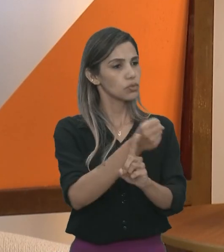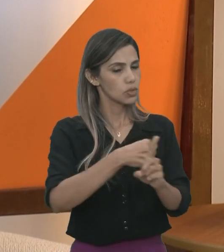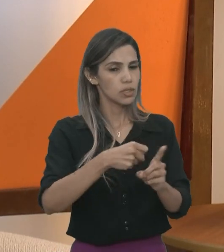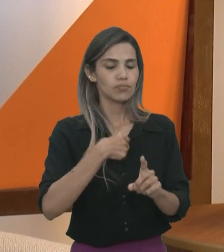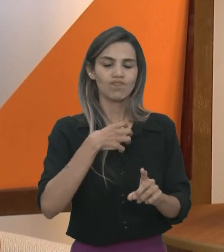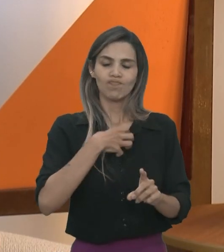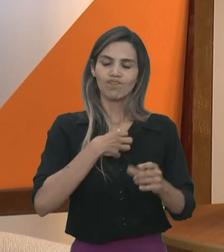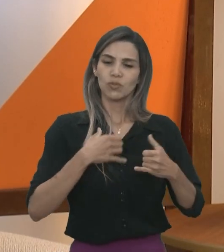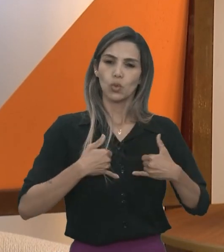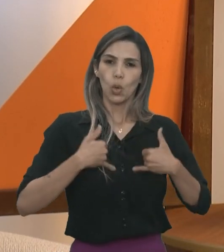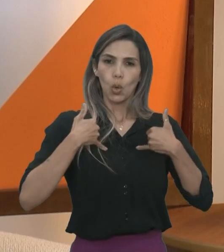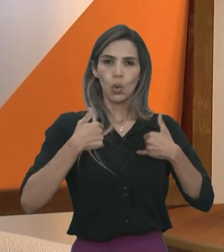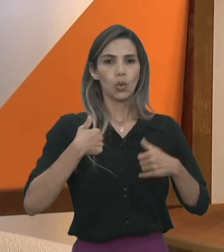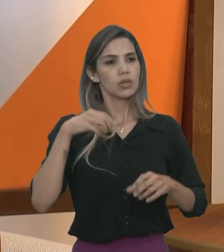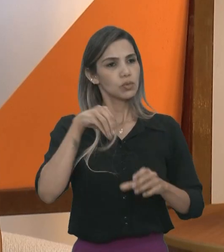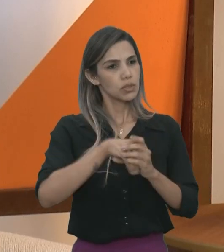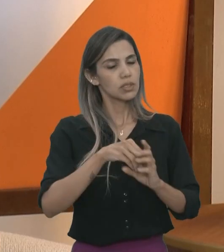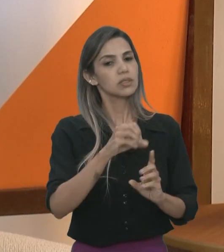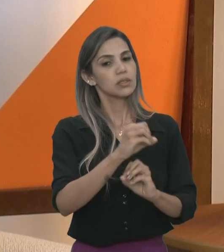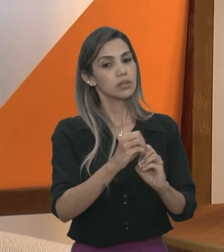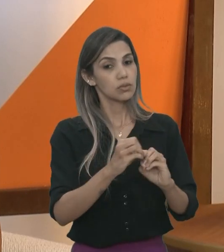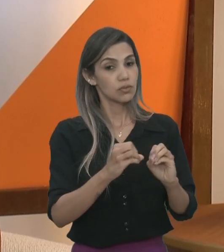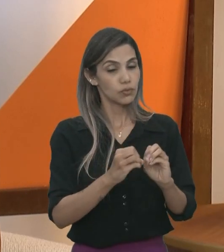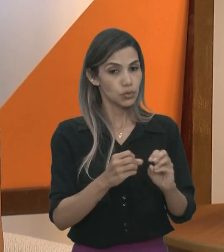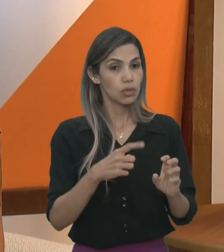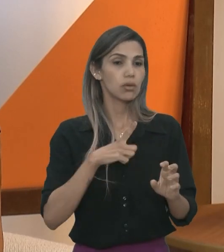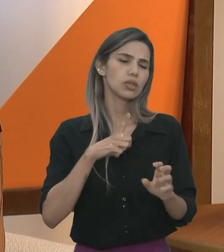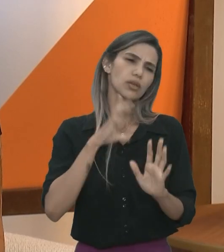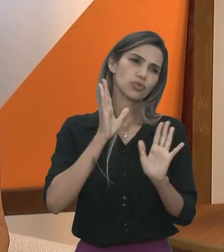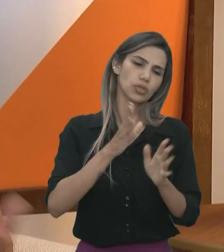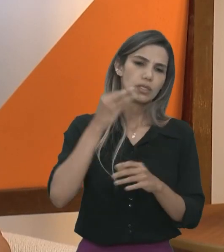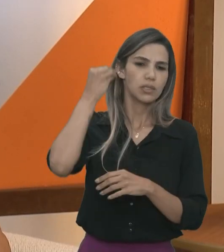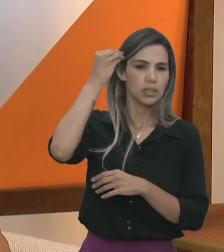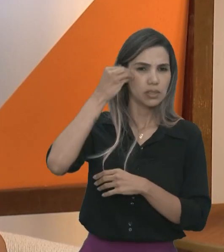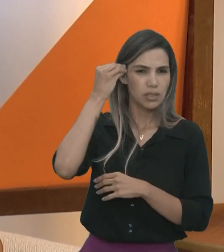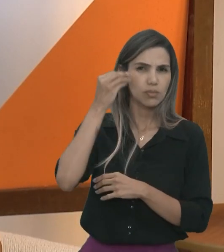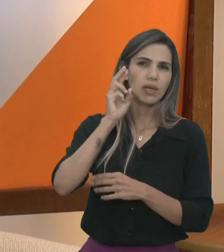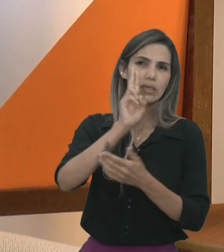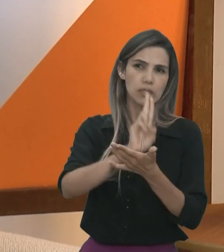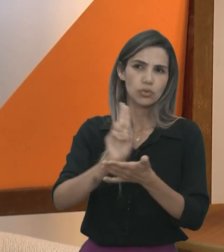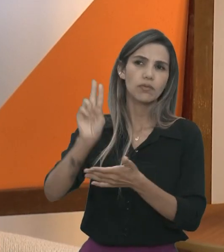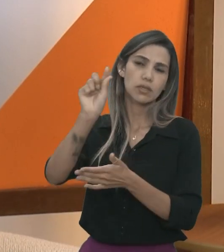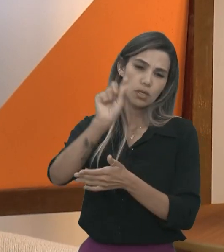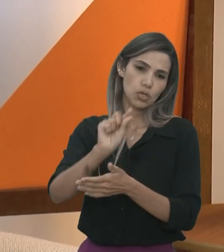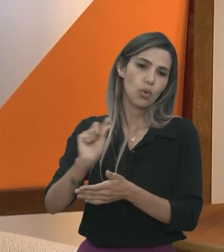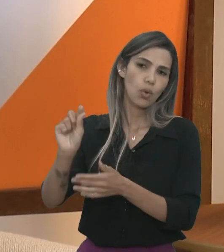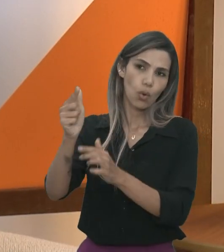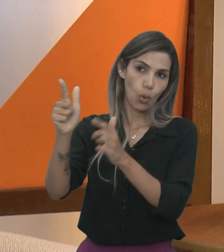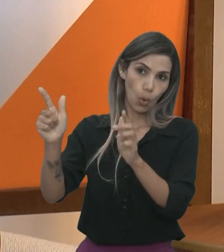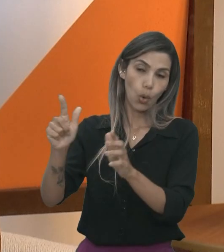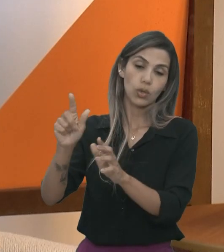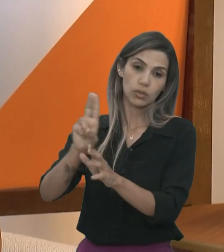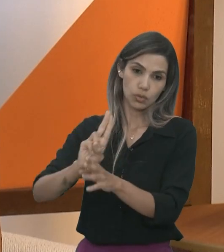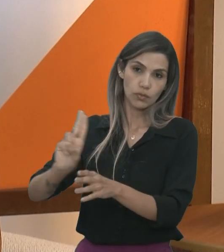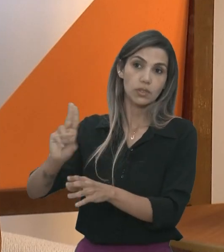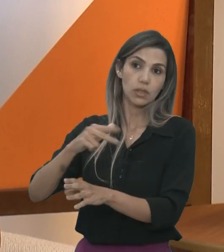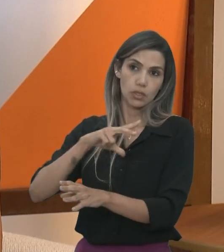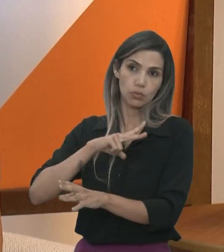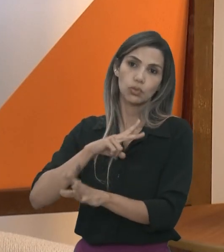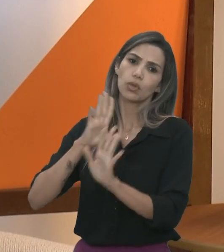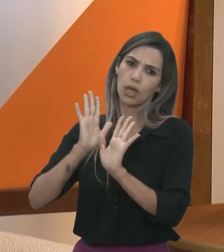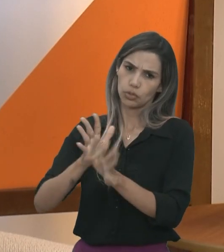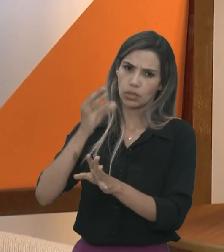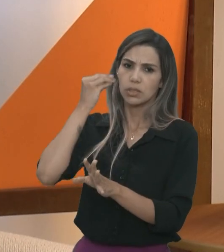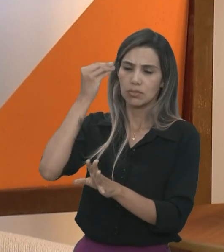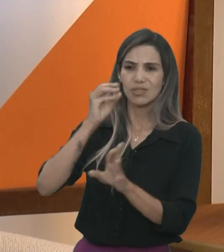aqui por isso. Eu tive experiência rápida de trabalhar em outro tipo de universidade, sem ser universidade pública, e a